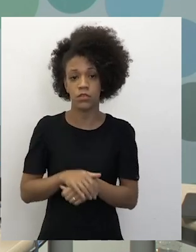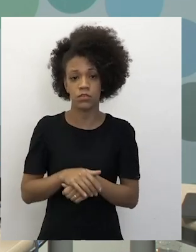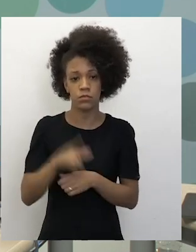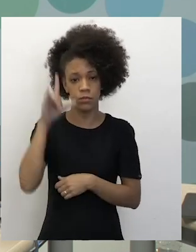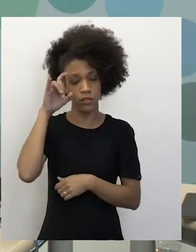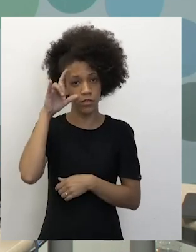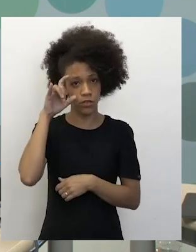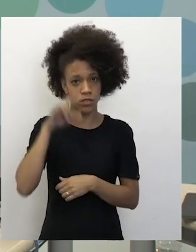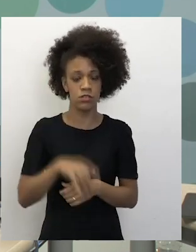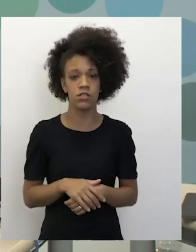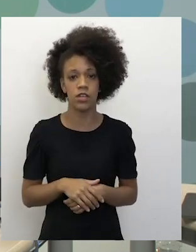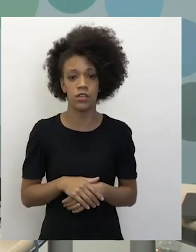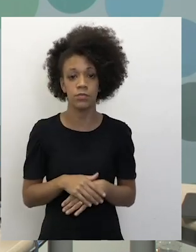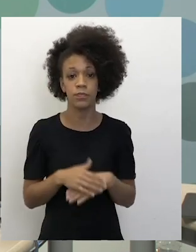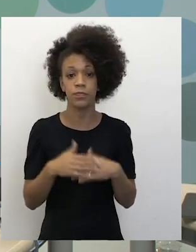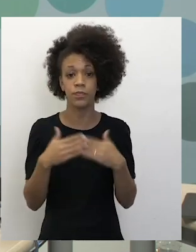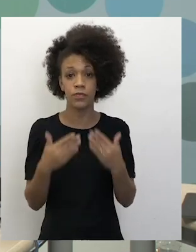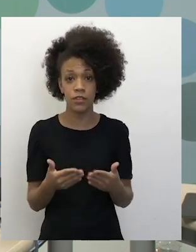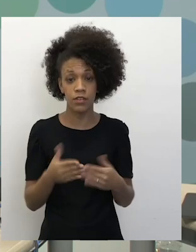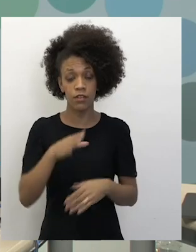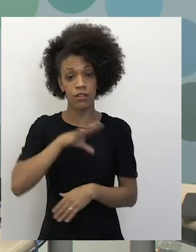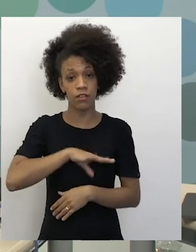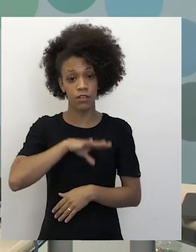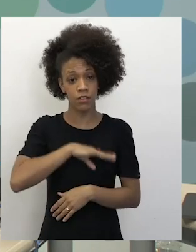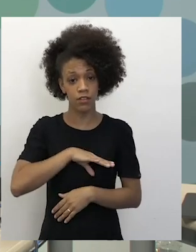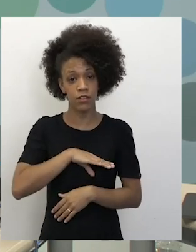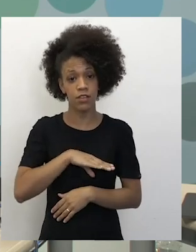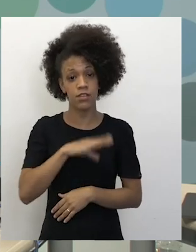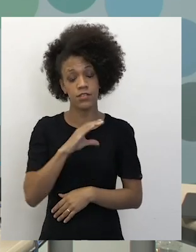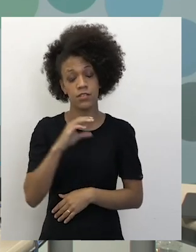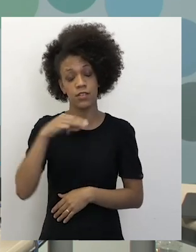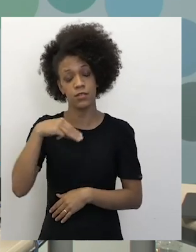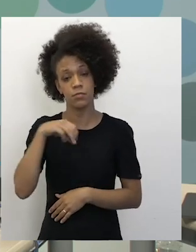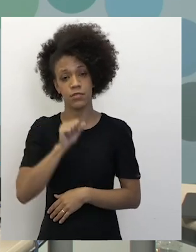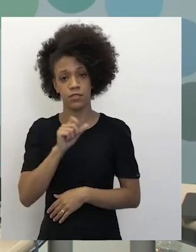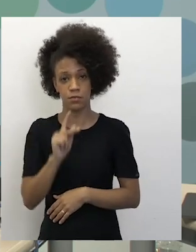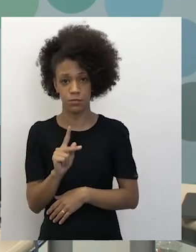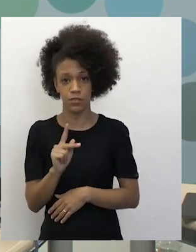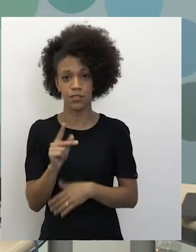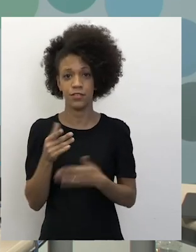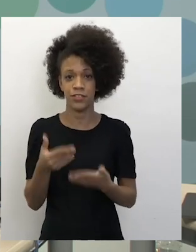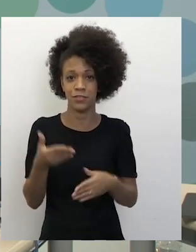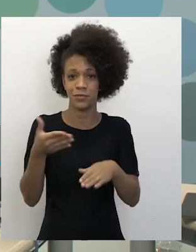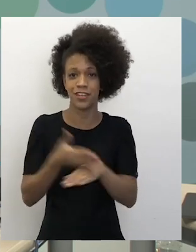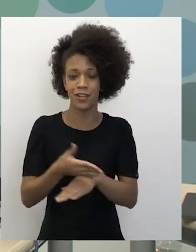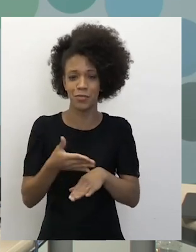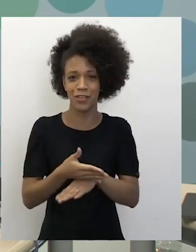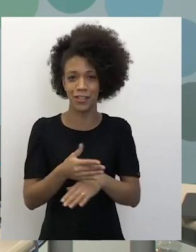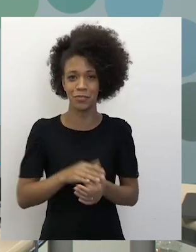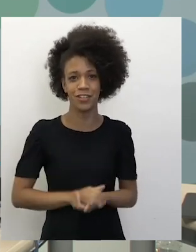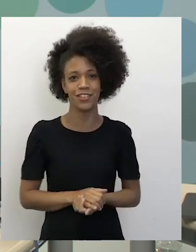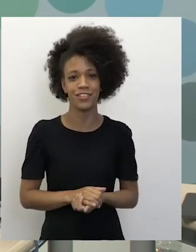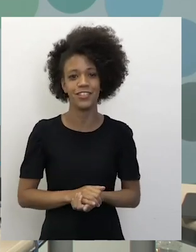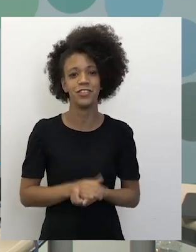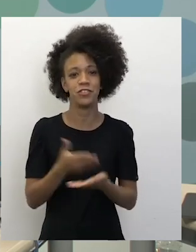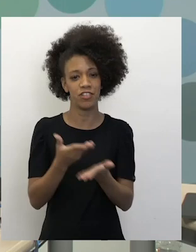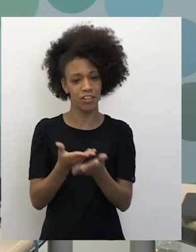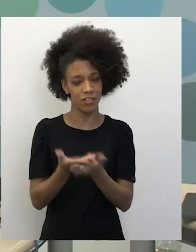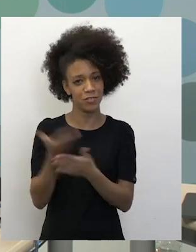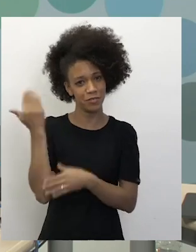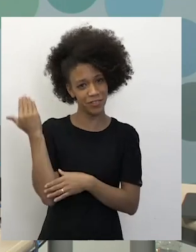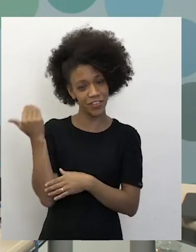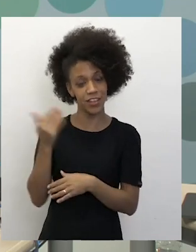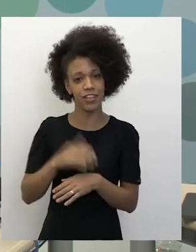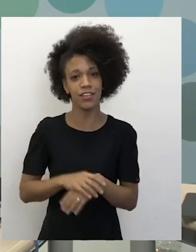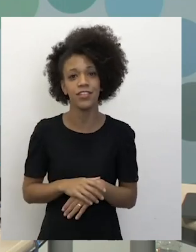Instagram língua portuguesa cmsp underline e m e vocês participaram bastante na última aula logo depois nós vamos